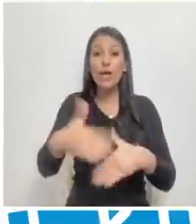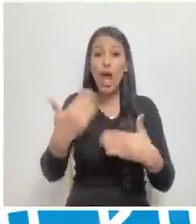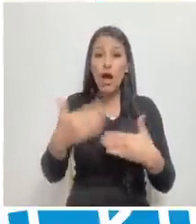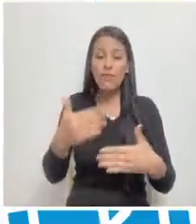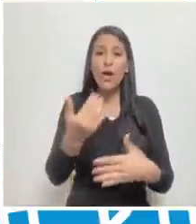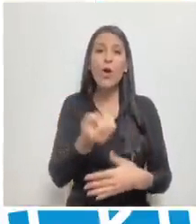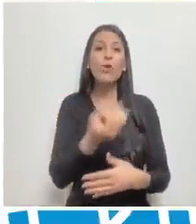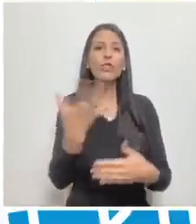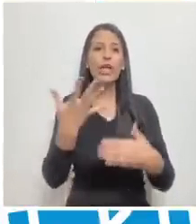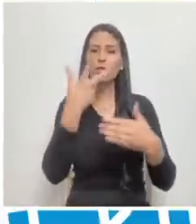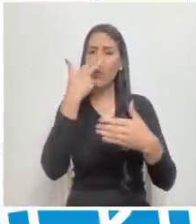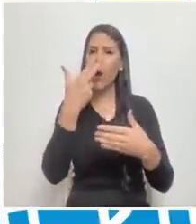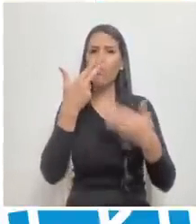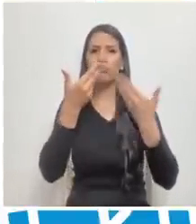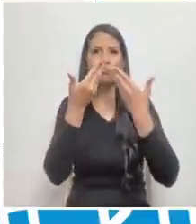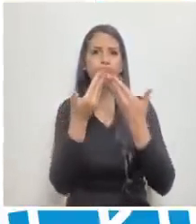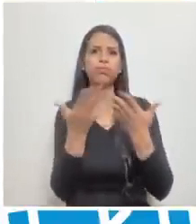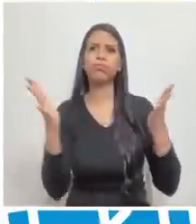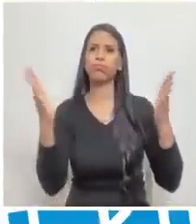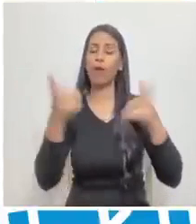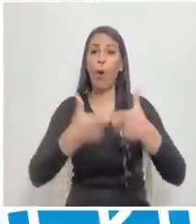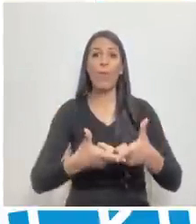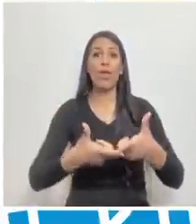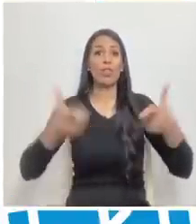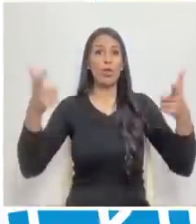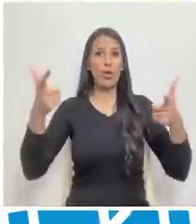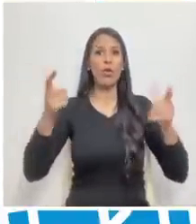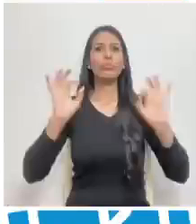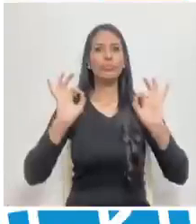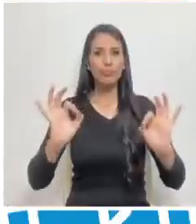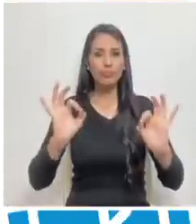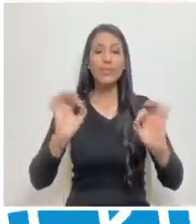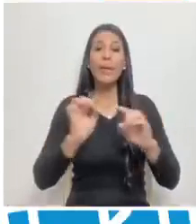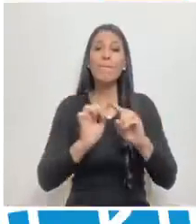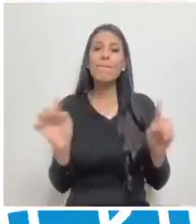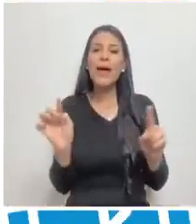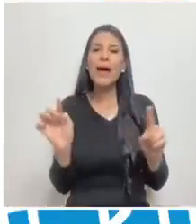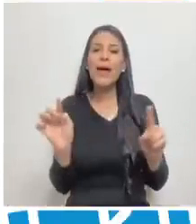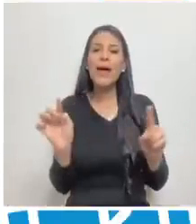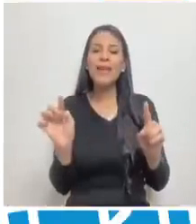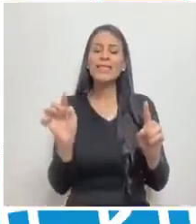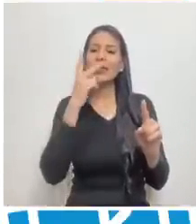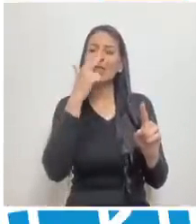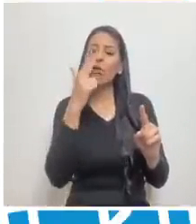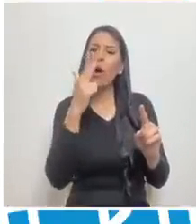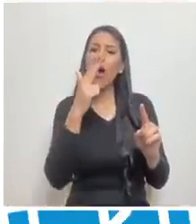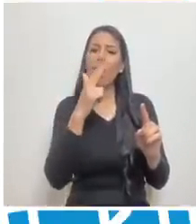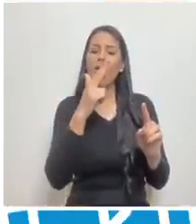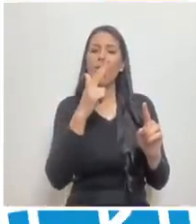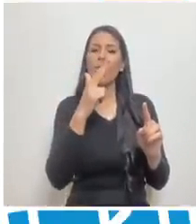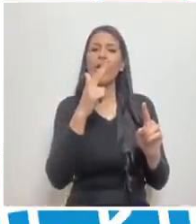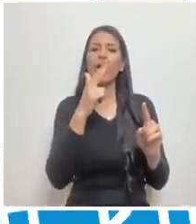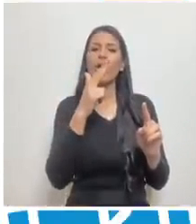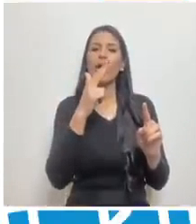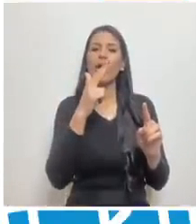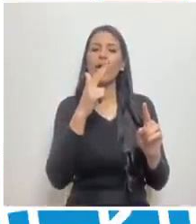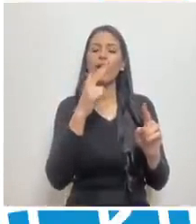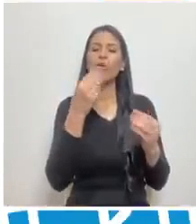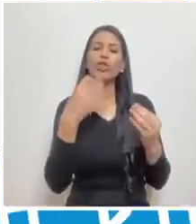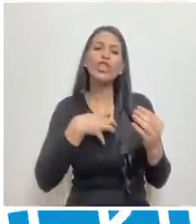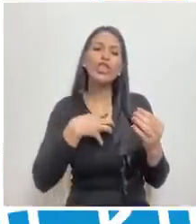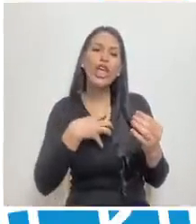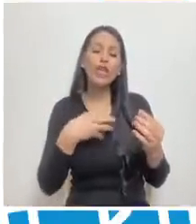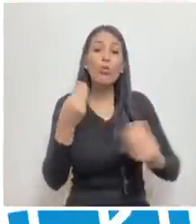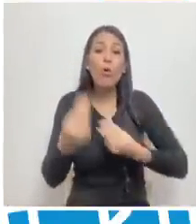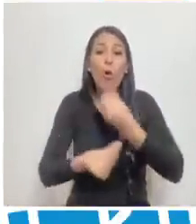não avançamos qualitativamente no modo como fazemos